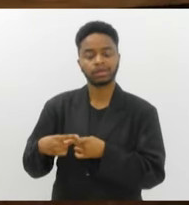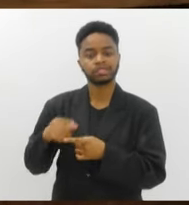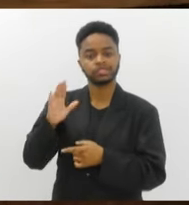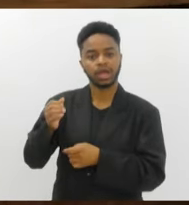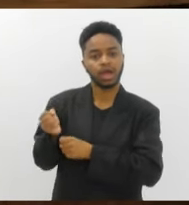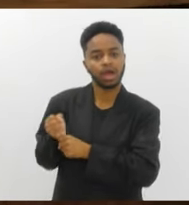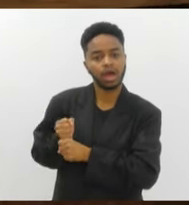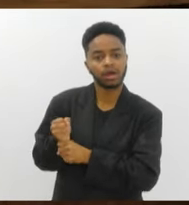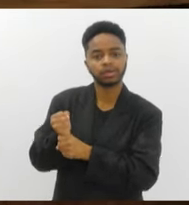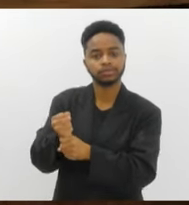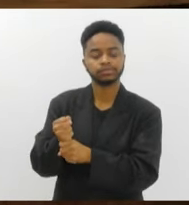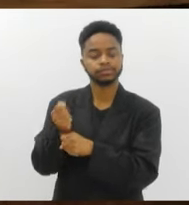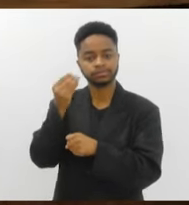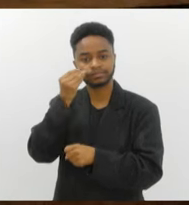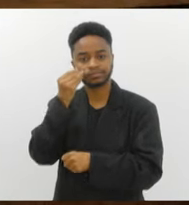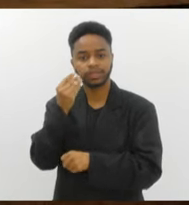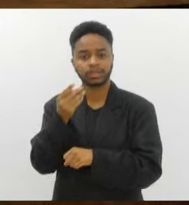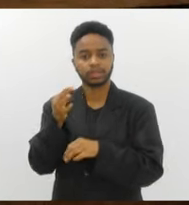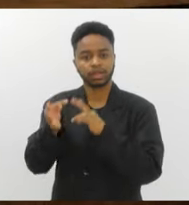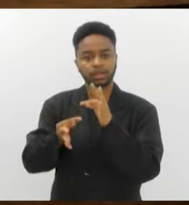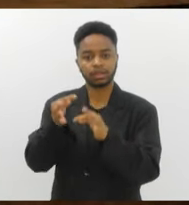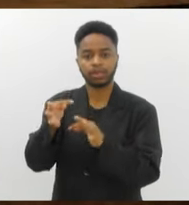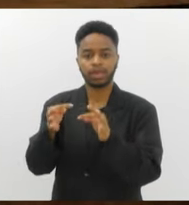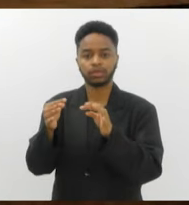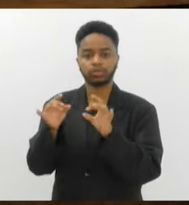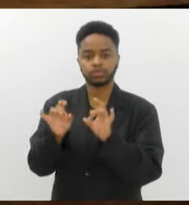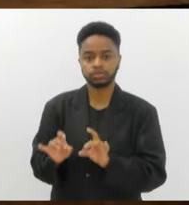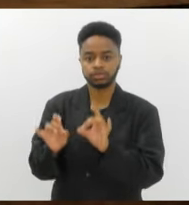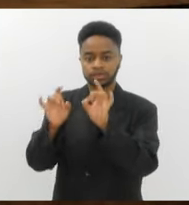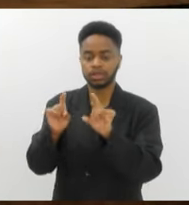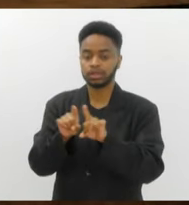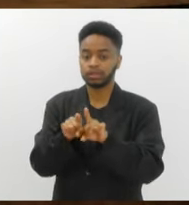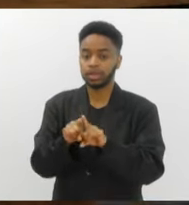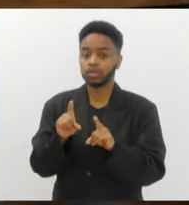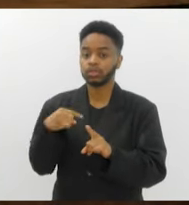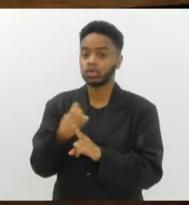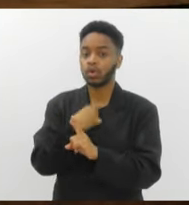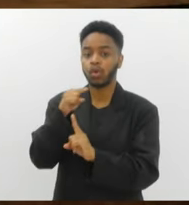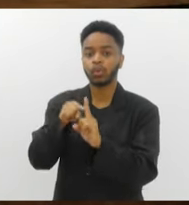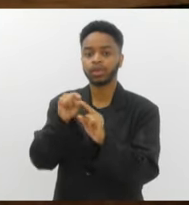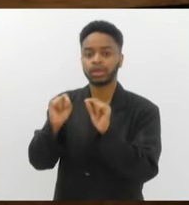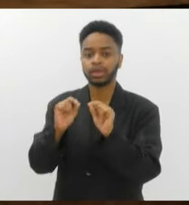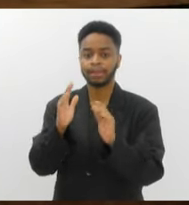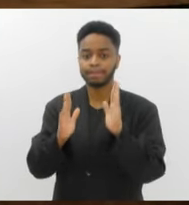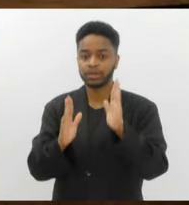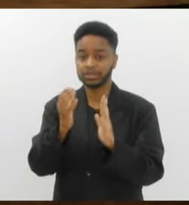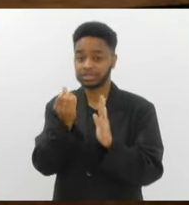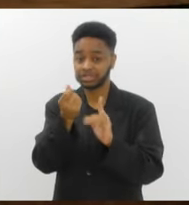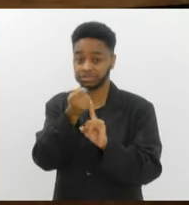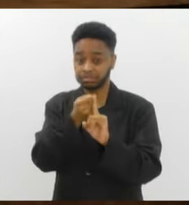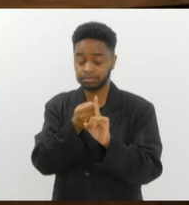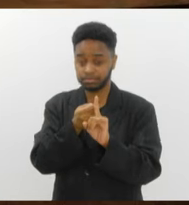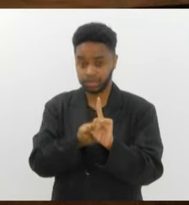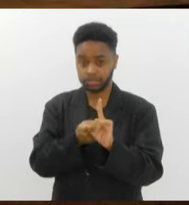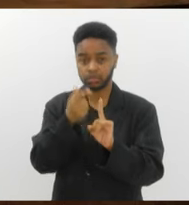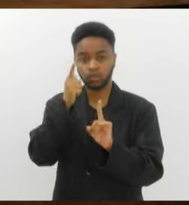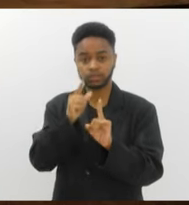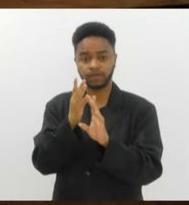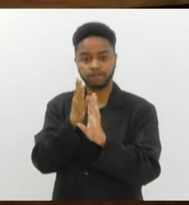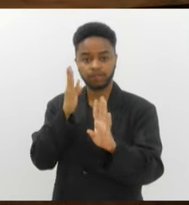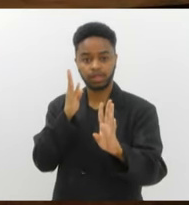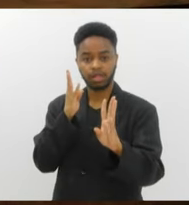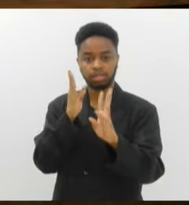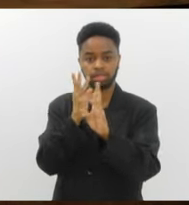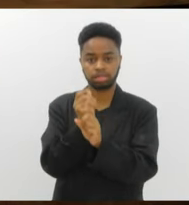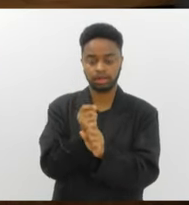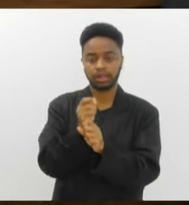em busca de tratamento especializado. E o nosso objetivo é que apenas 6 meses a gente consiga zerar a fila de espera na